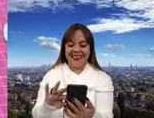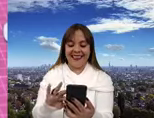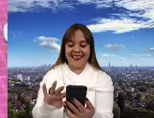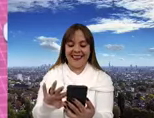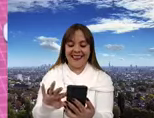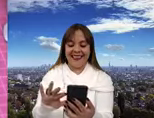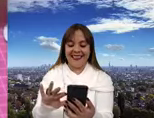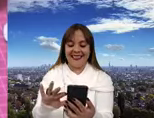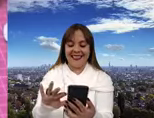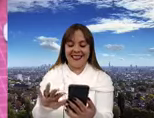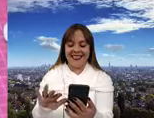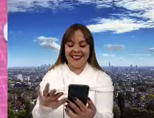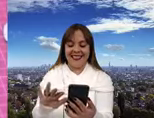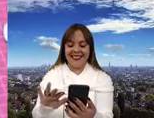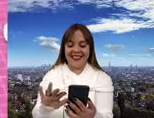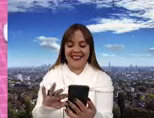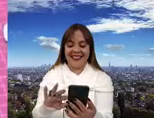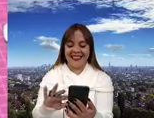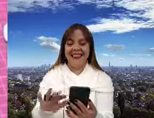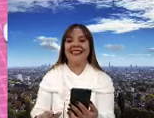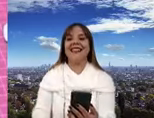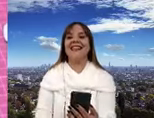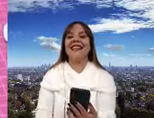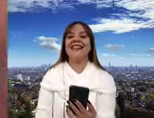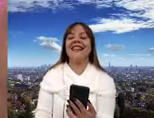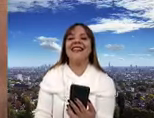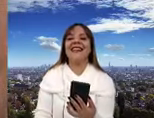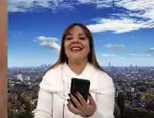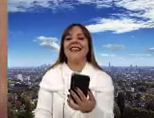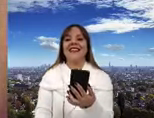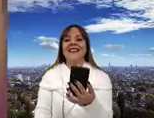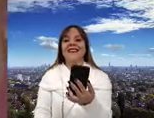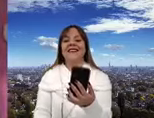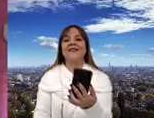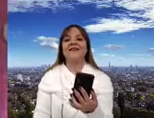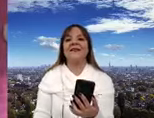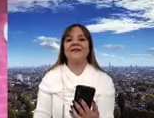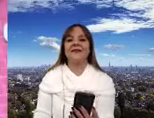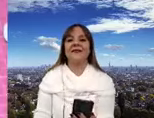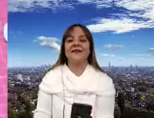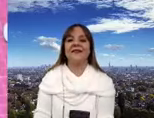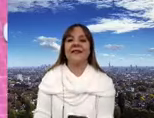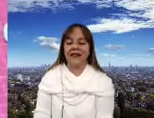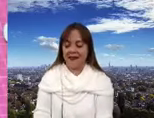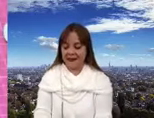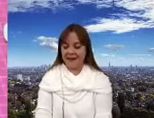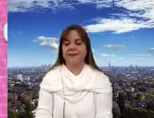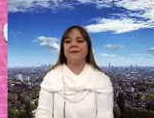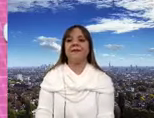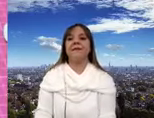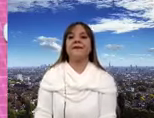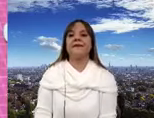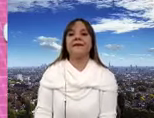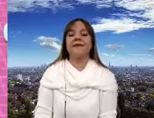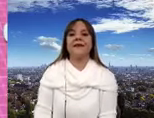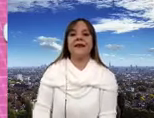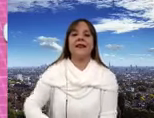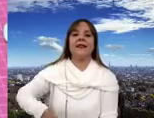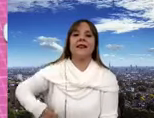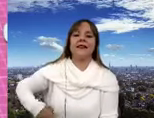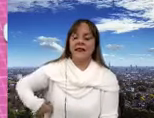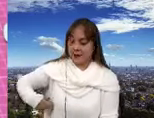meio, o que que eu Sim. faço? Eu pego o molde, risco ele numa folha de sulfite, ó, corto